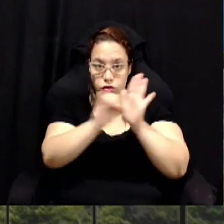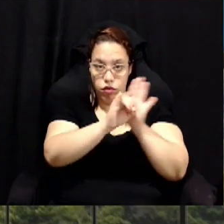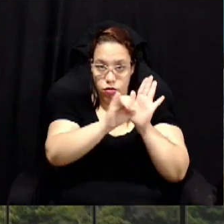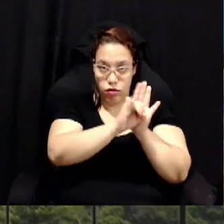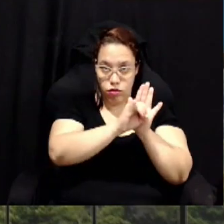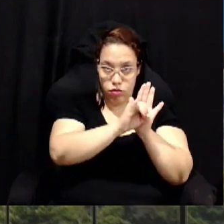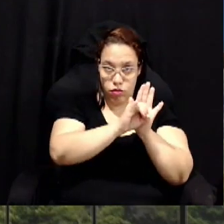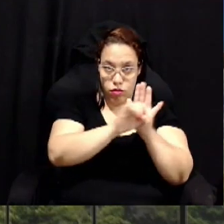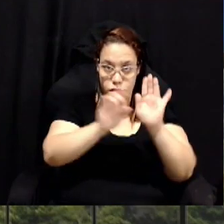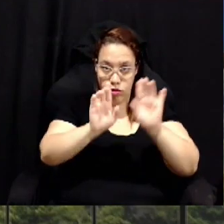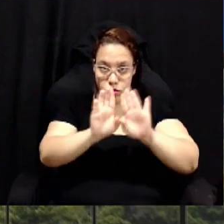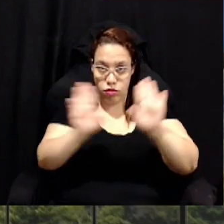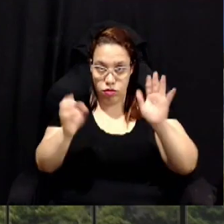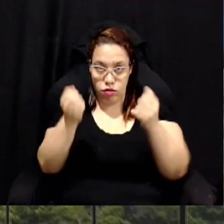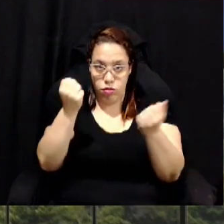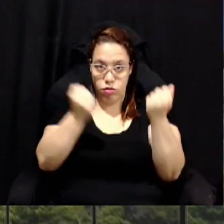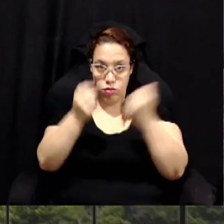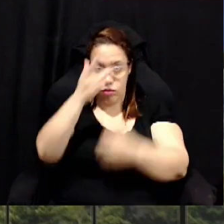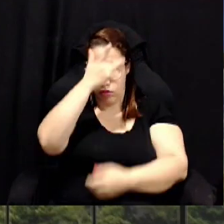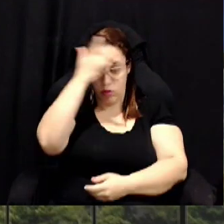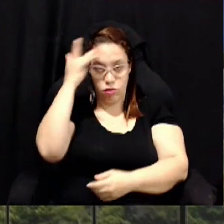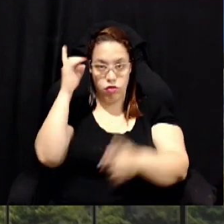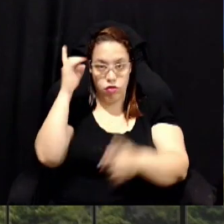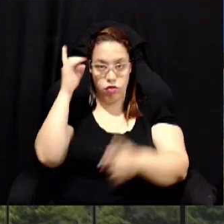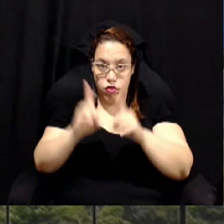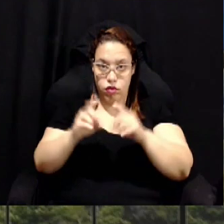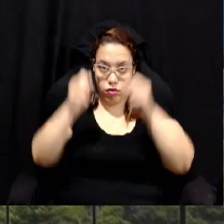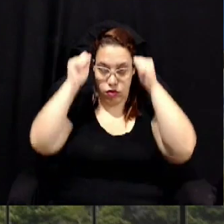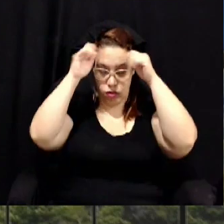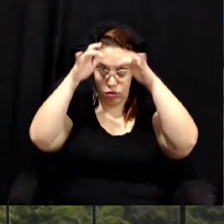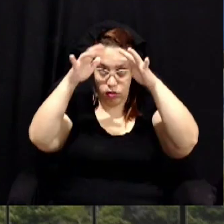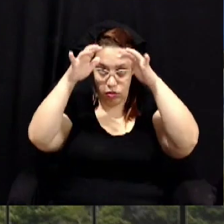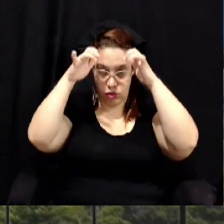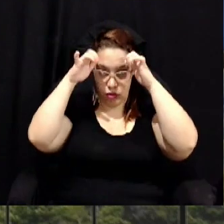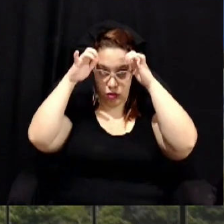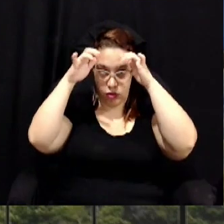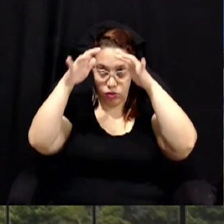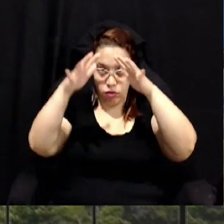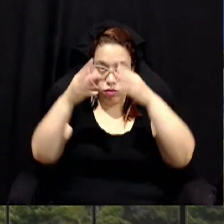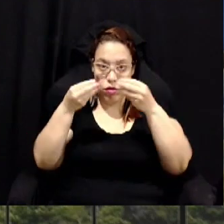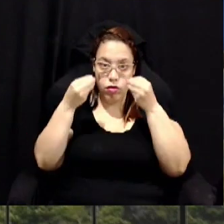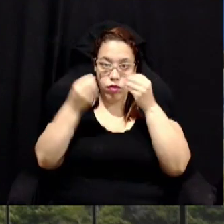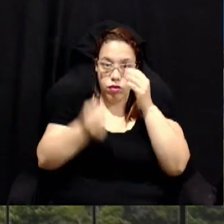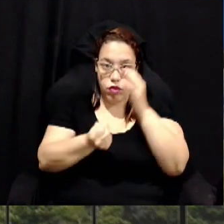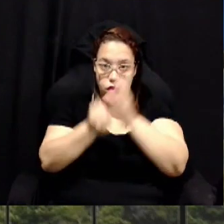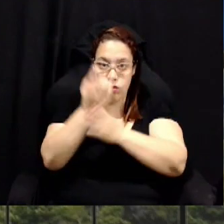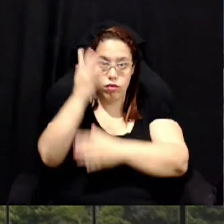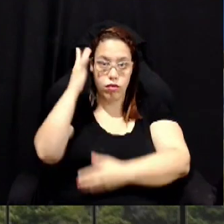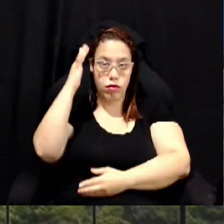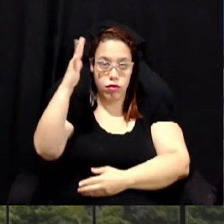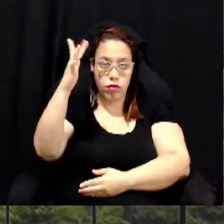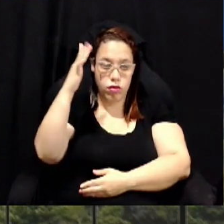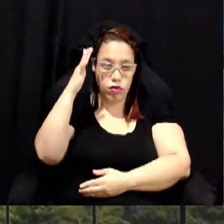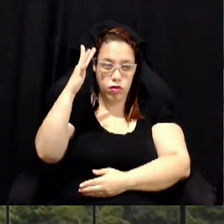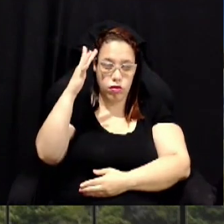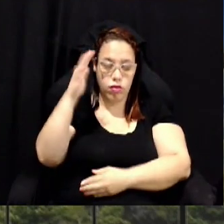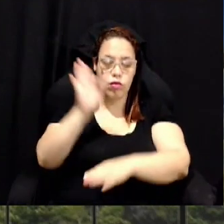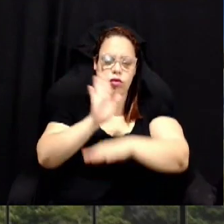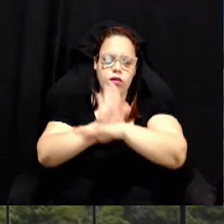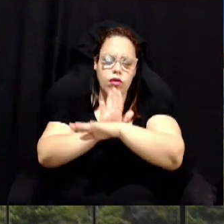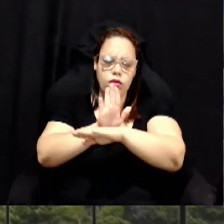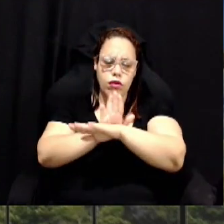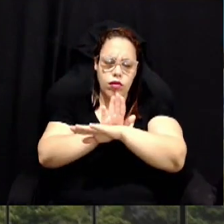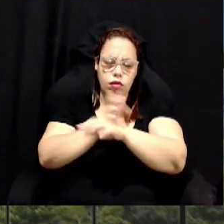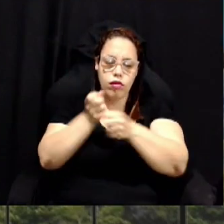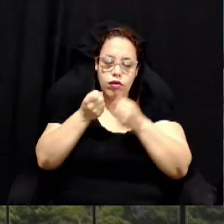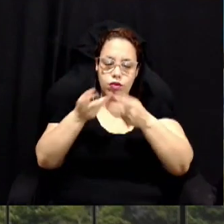que transportam pessoas com transtorno do espectro autista. Como que surgiu essa ideia? O quanto que ajudaria? Seja bem-vindo ao